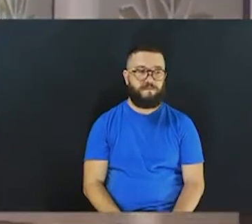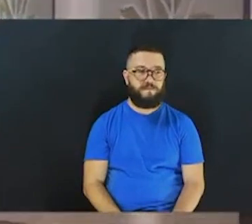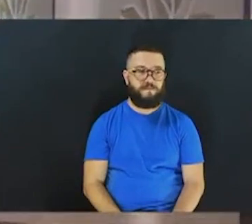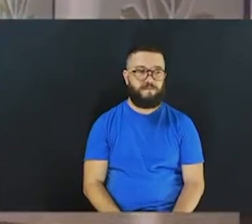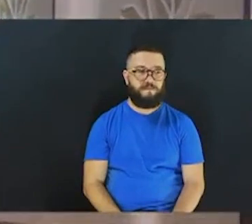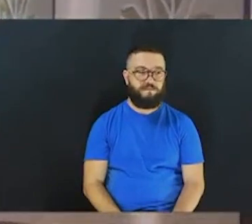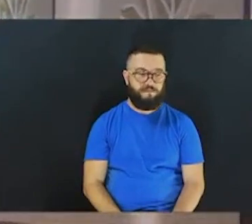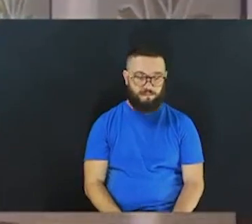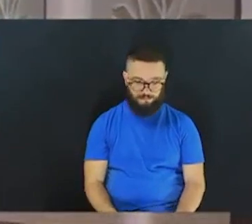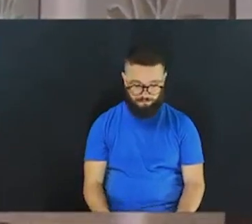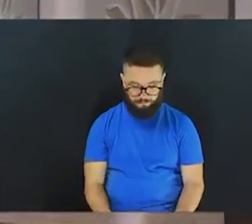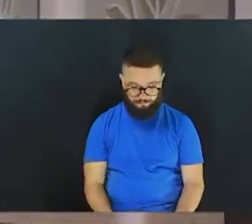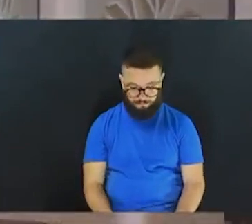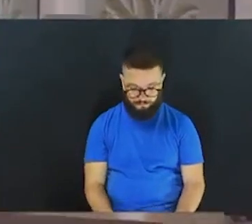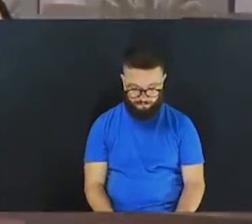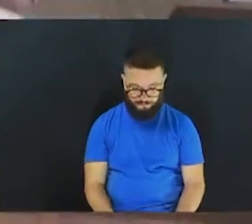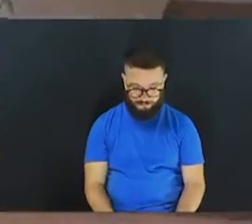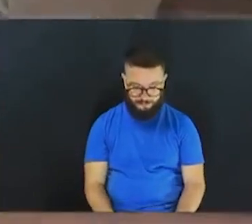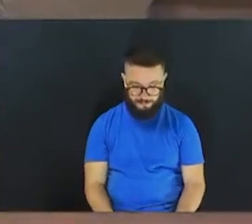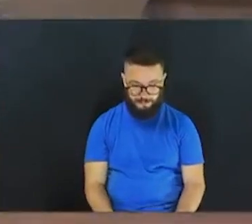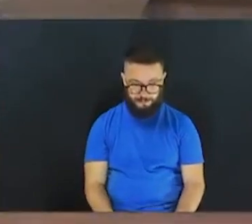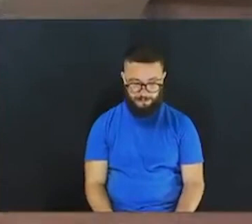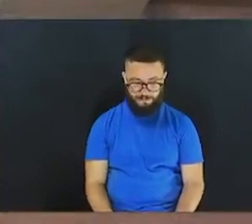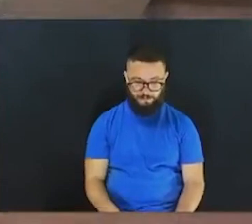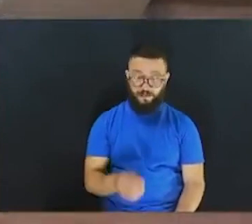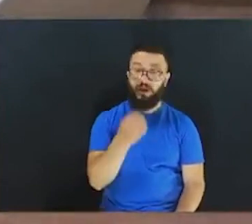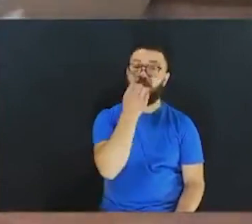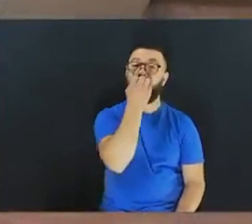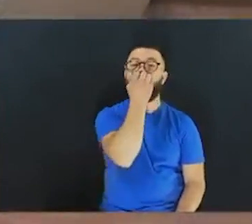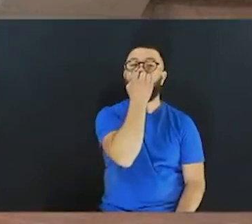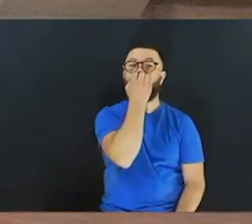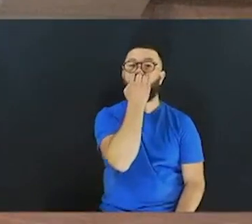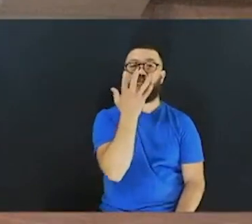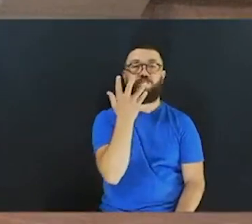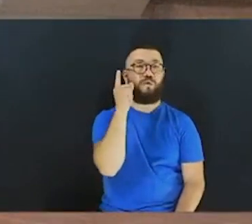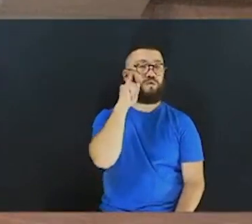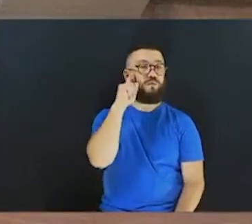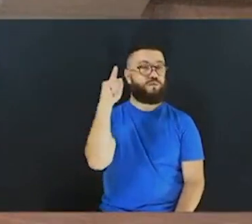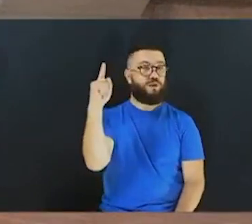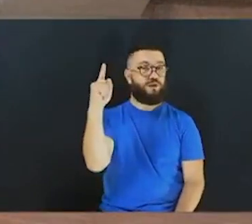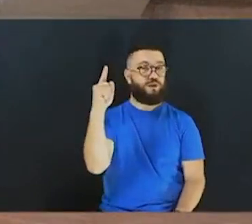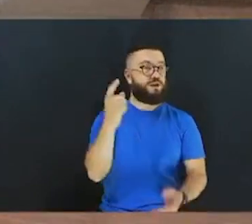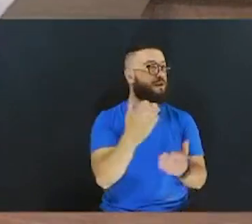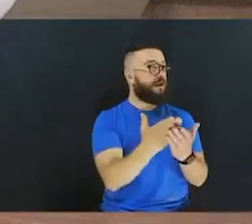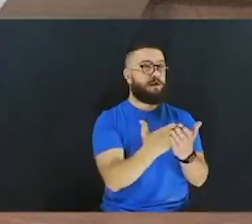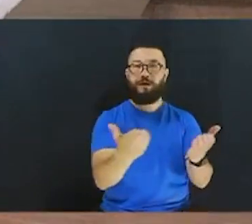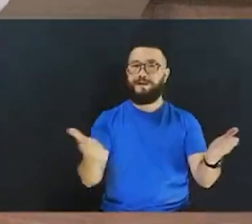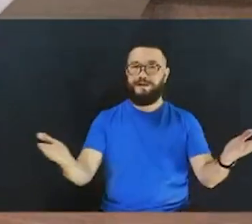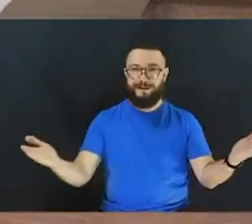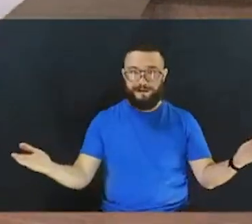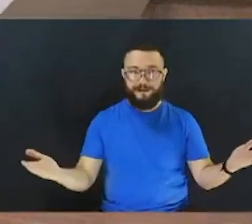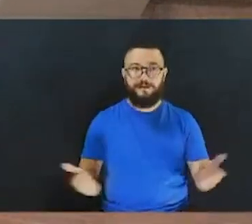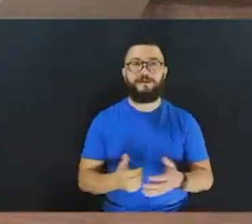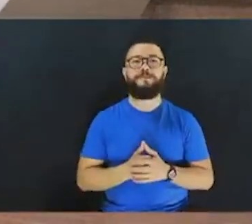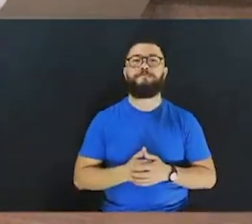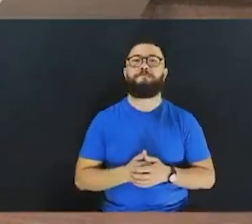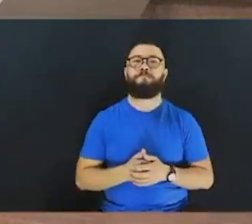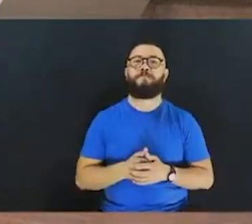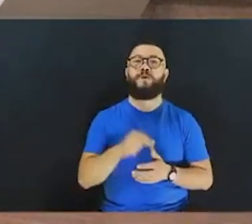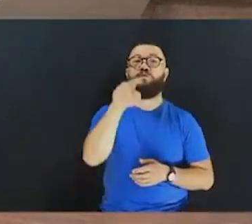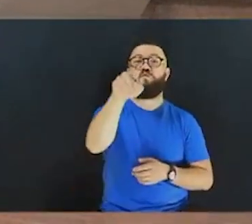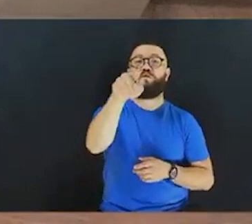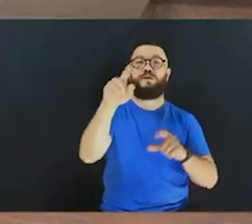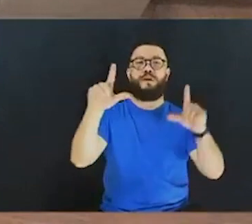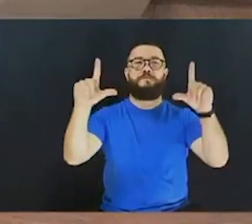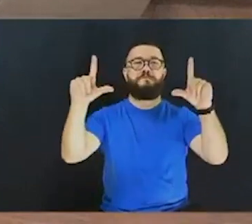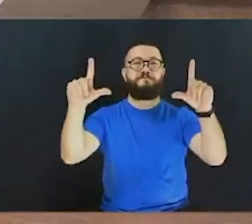mesa, vereadoras, aqueles que nos assistem pelas redes sociais, funcionários da casa. Eu